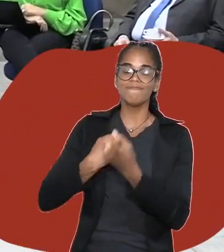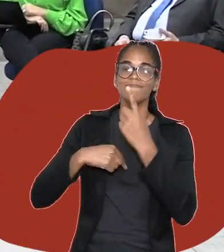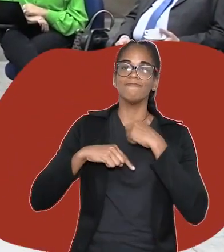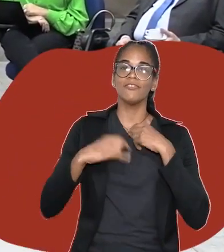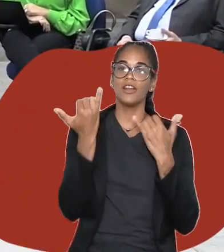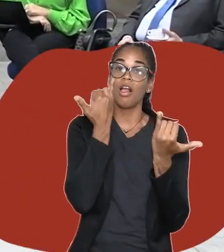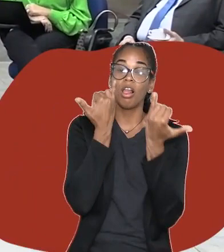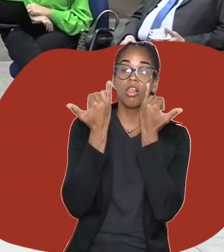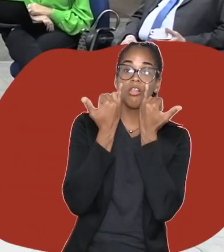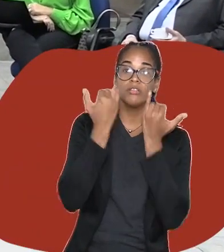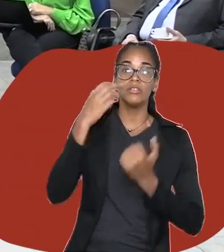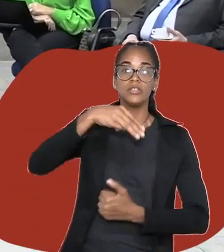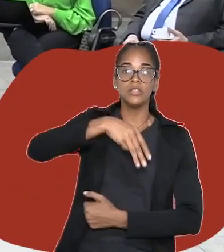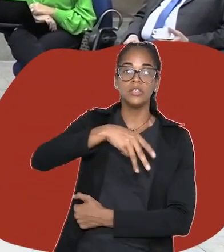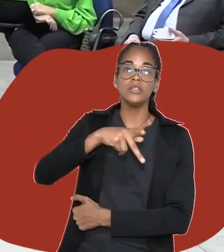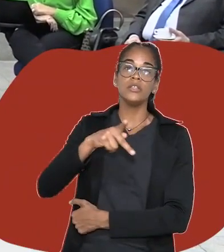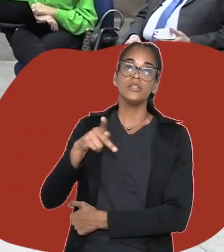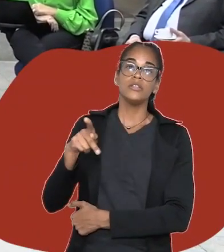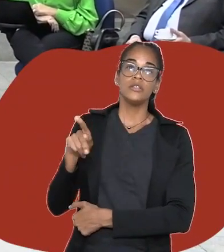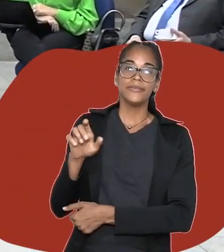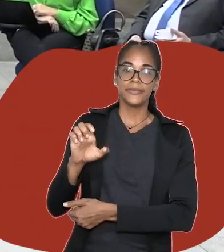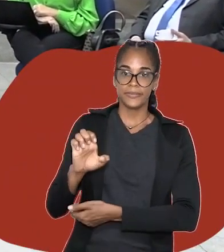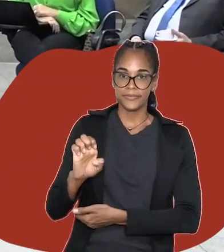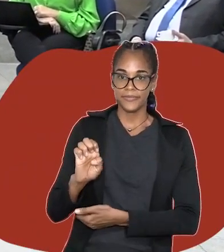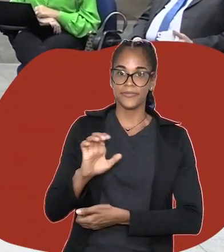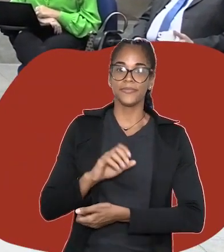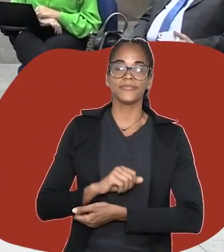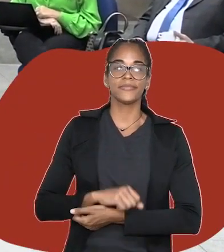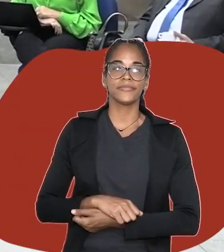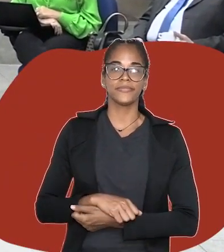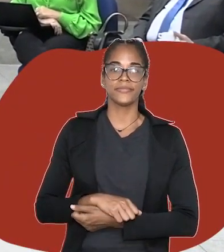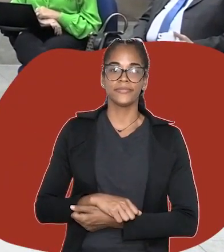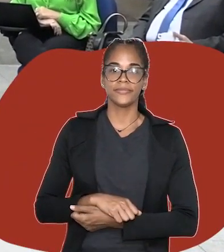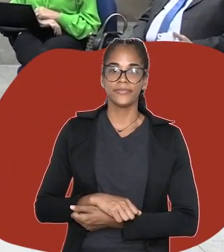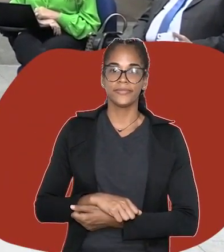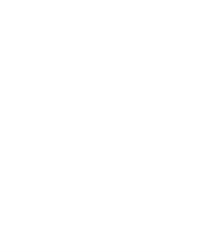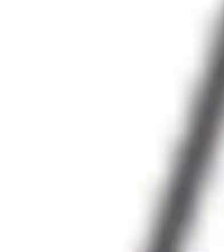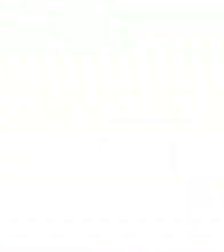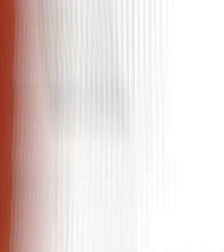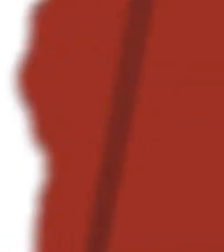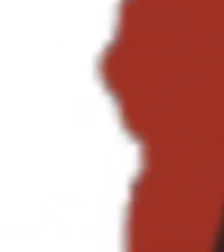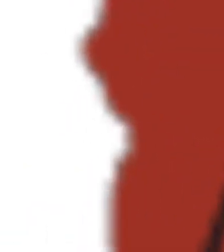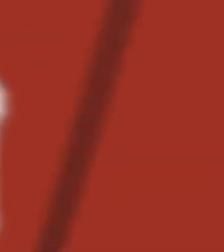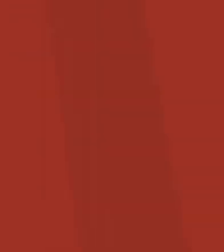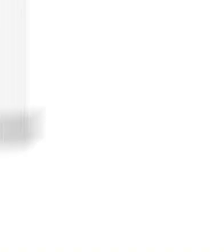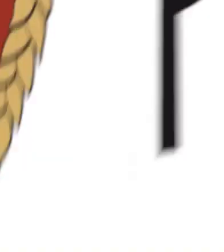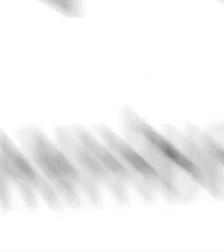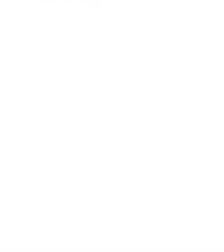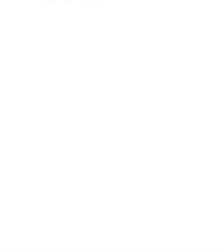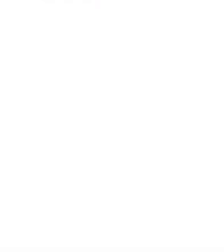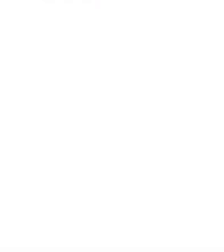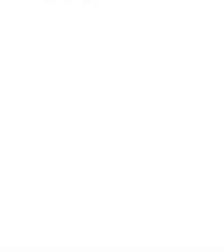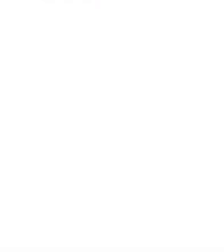youtube.com/TVMPPE. Afinal, o que é de interesse público é notícia no MPPE. Ministério Público de Pernambuco.